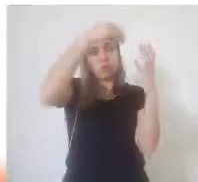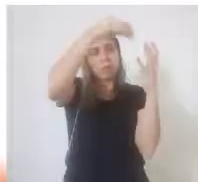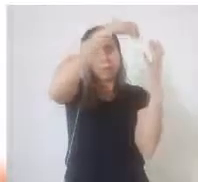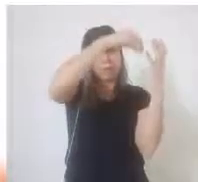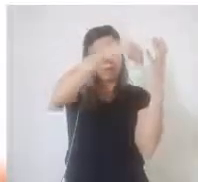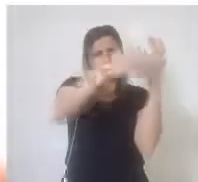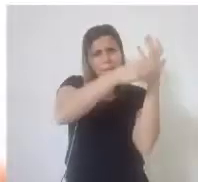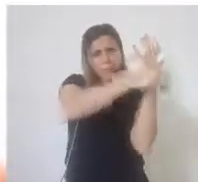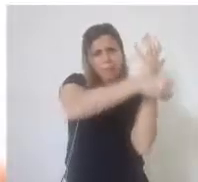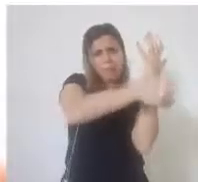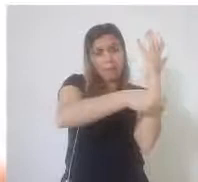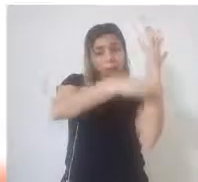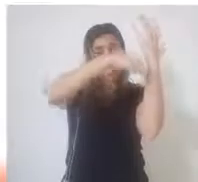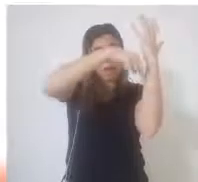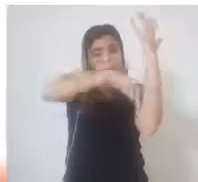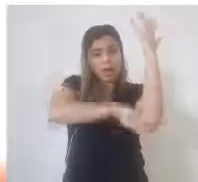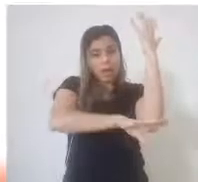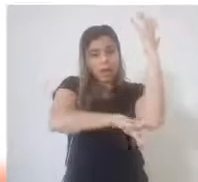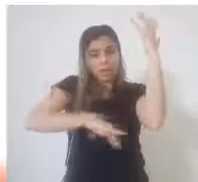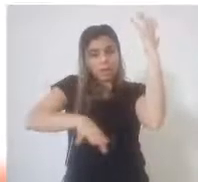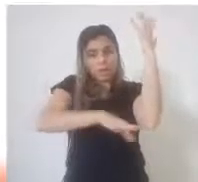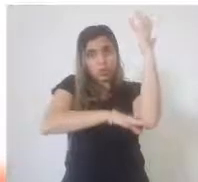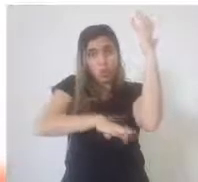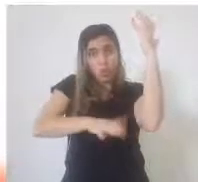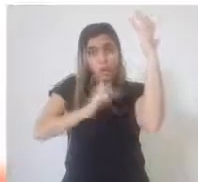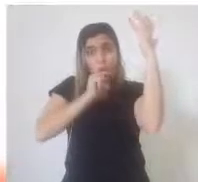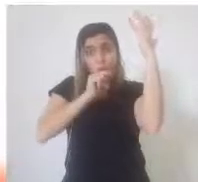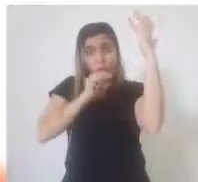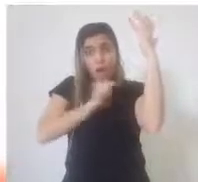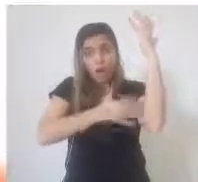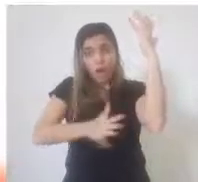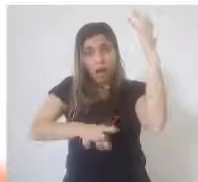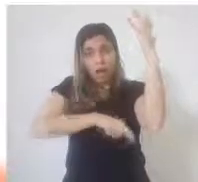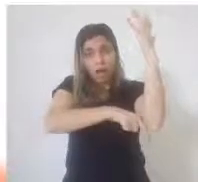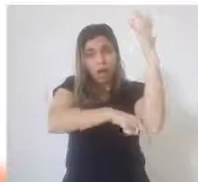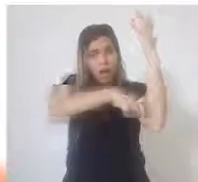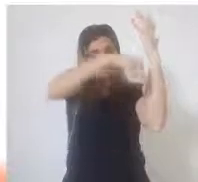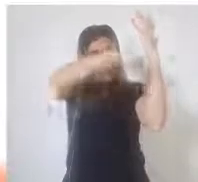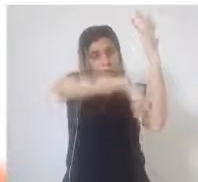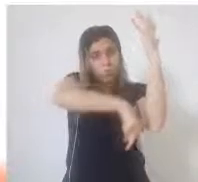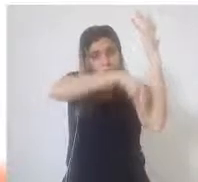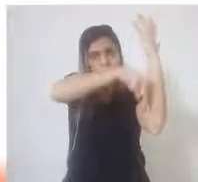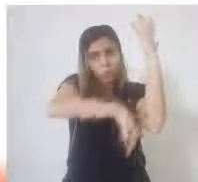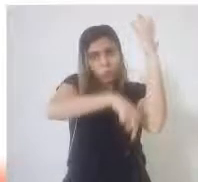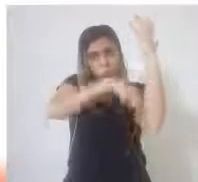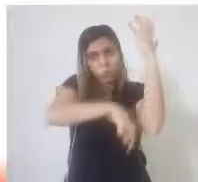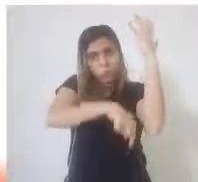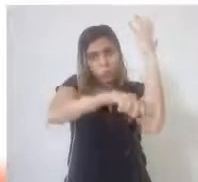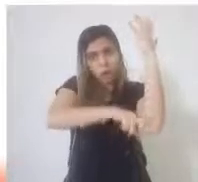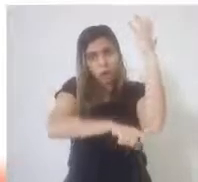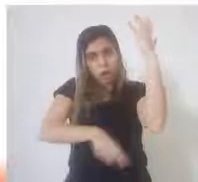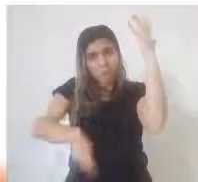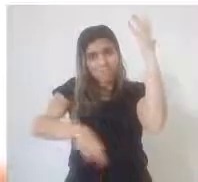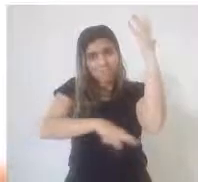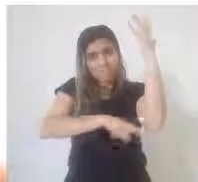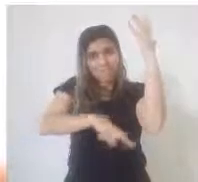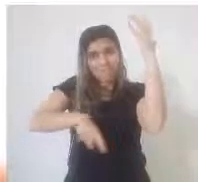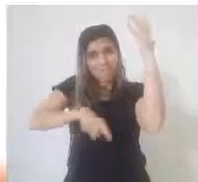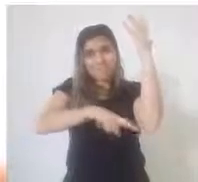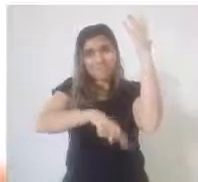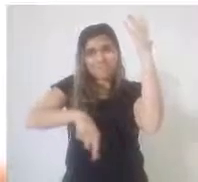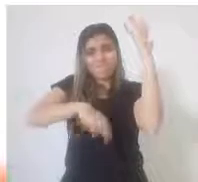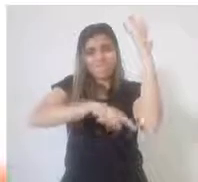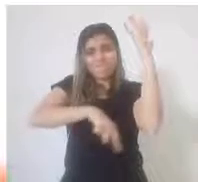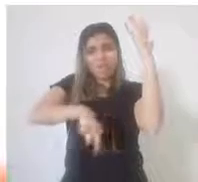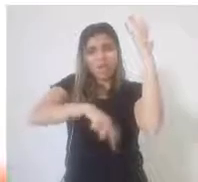nas plantações, vai chegar no solo e na água através de processos de lixiviação, chega